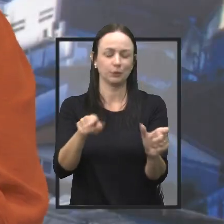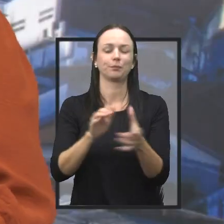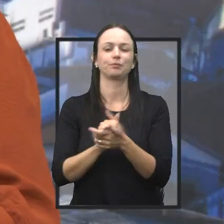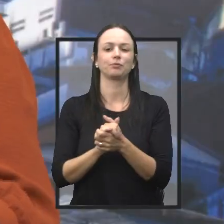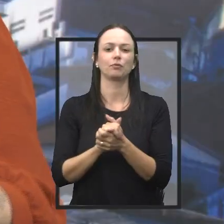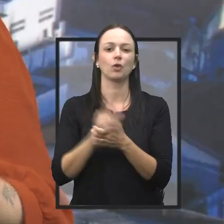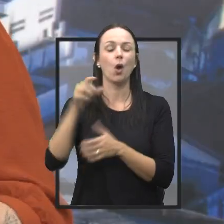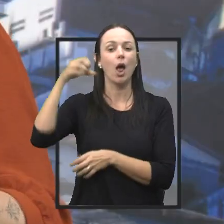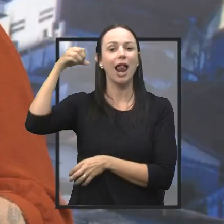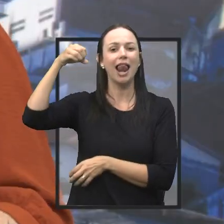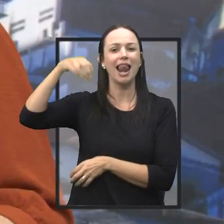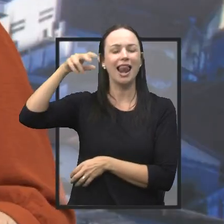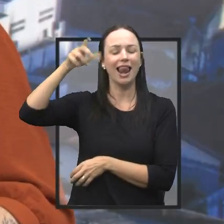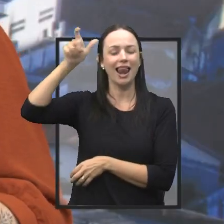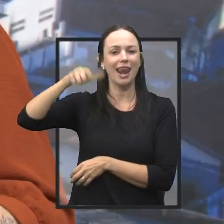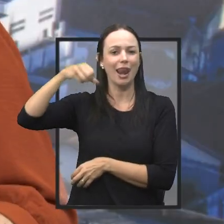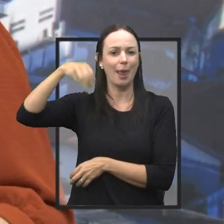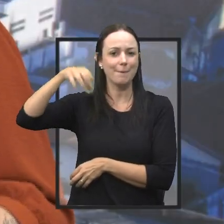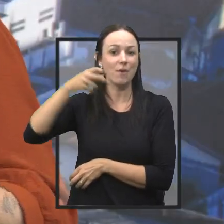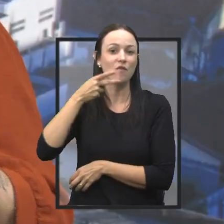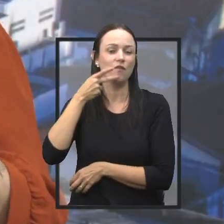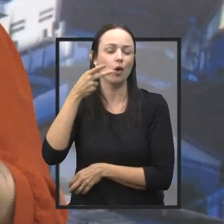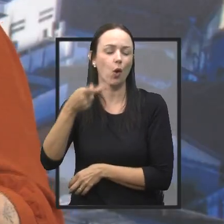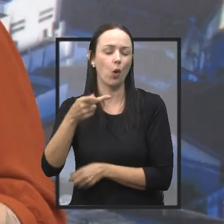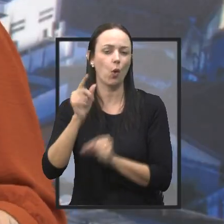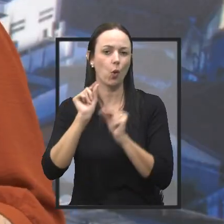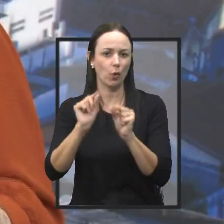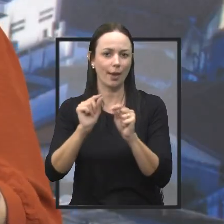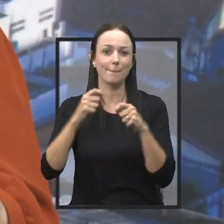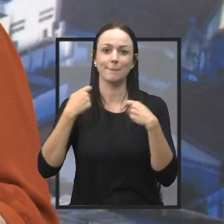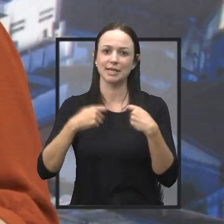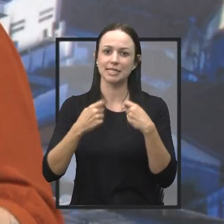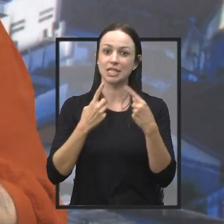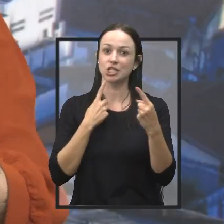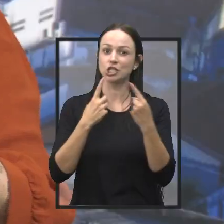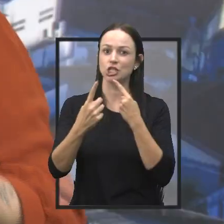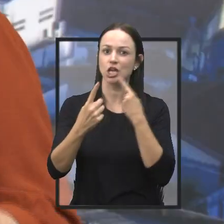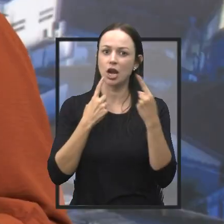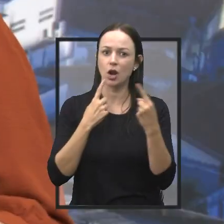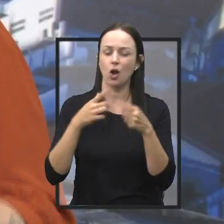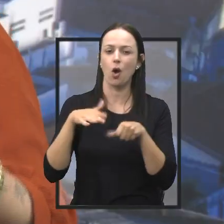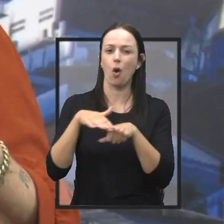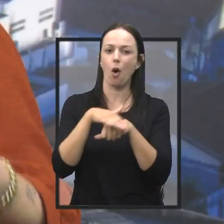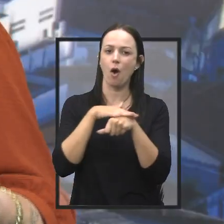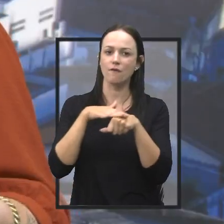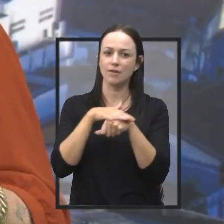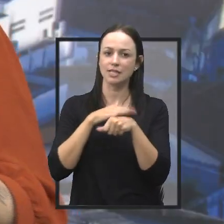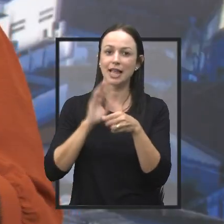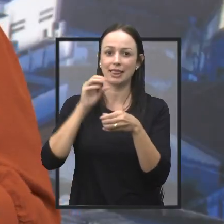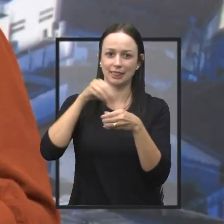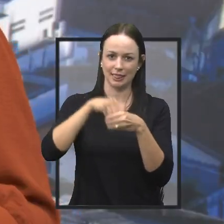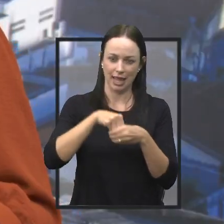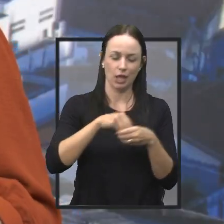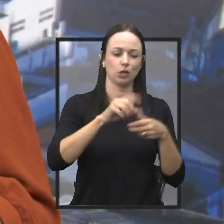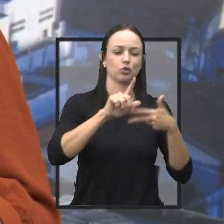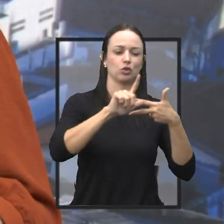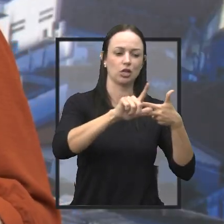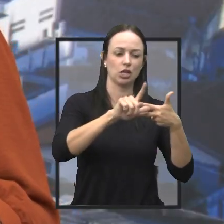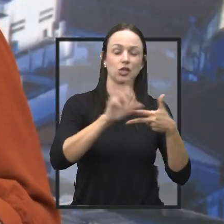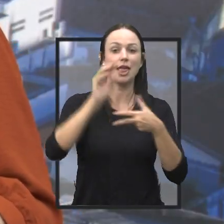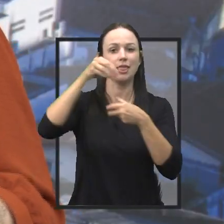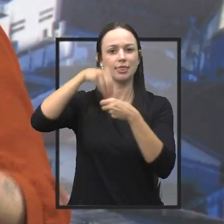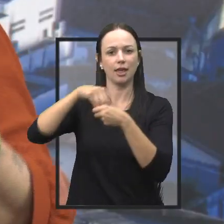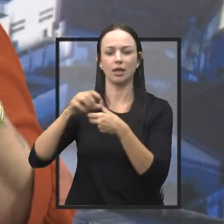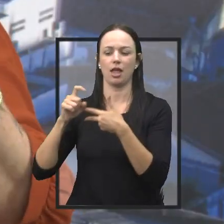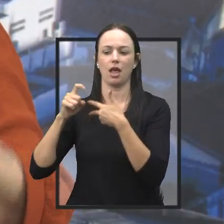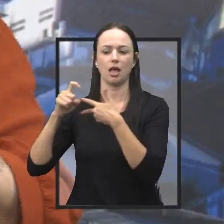o Lampião, que essa história a gente possa dialogar, conversar no âmbito do Poder Legislativo e do Poder